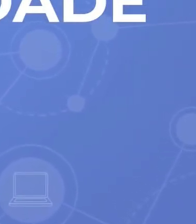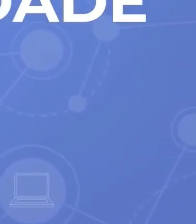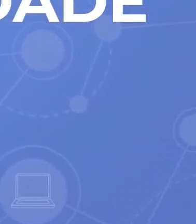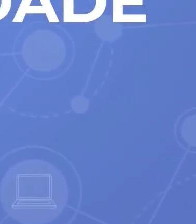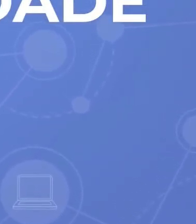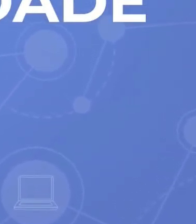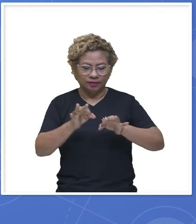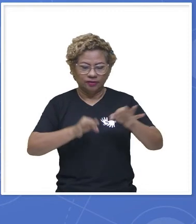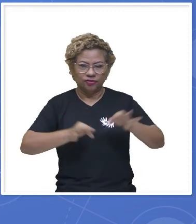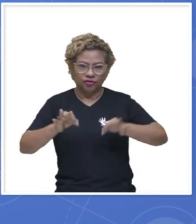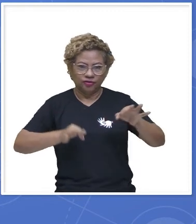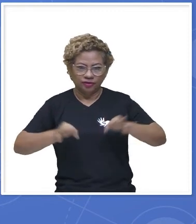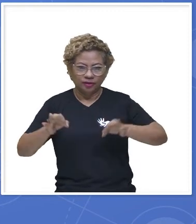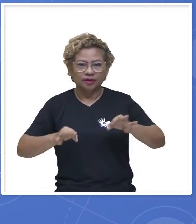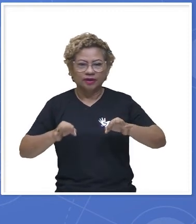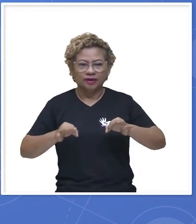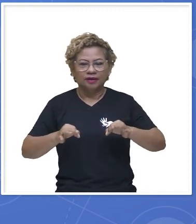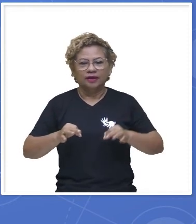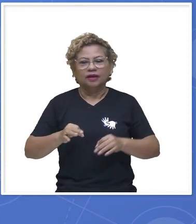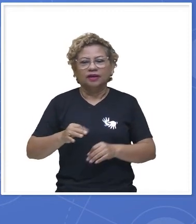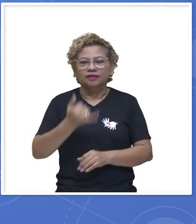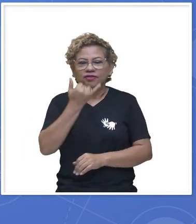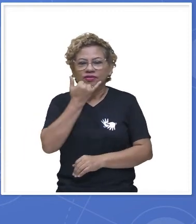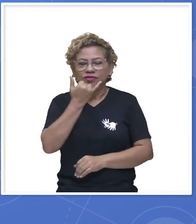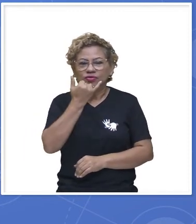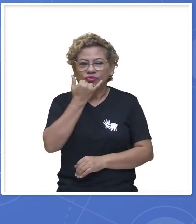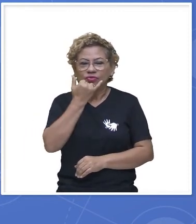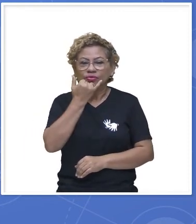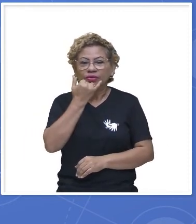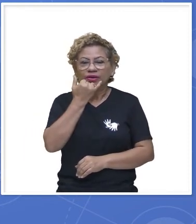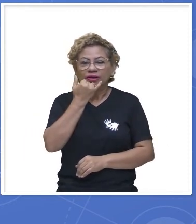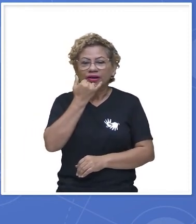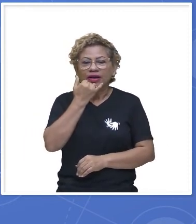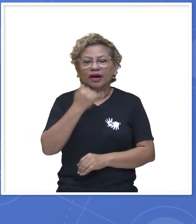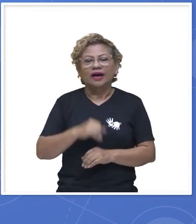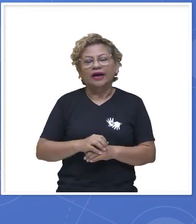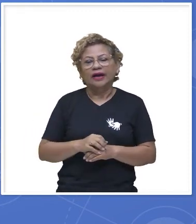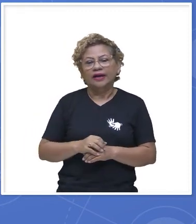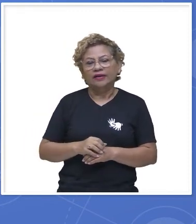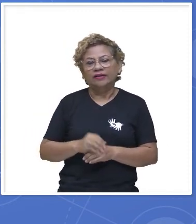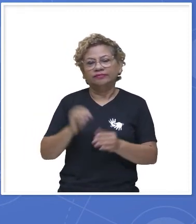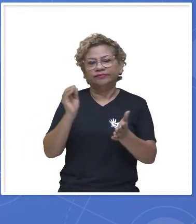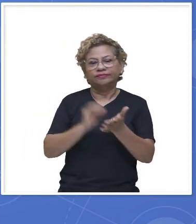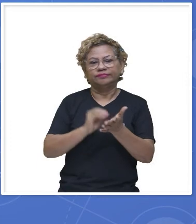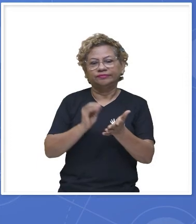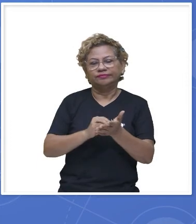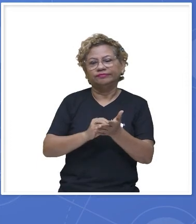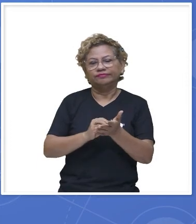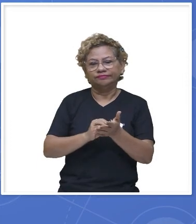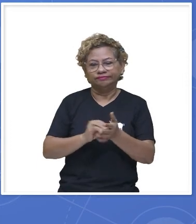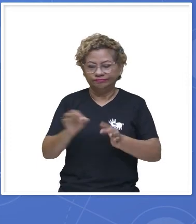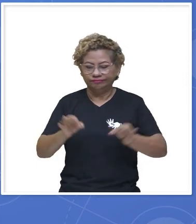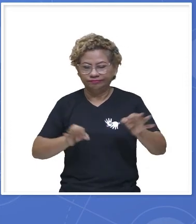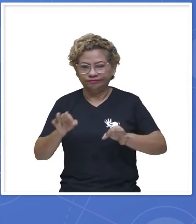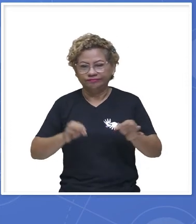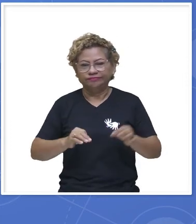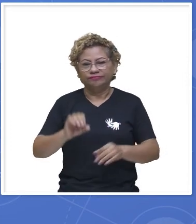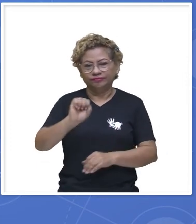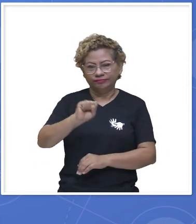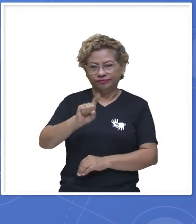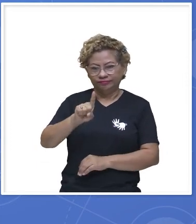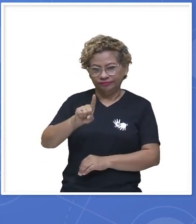185, 192 e tal. Tá? Depois que nós ordenamos os elementos, aí sim que a gente vai encontrar a mediana.